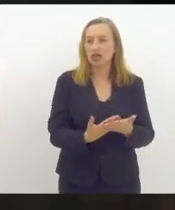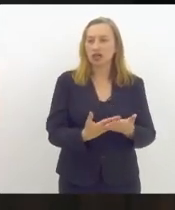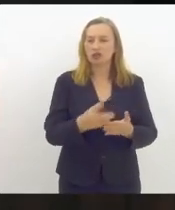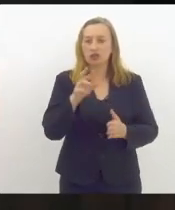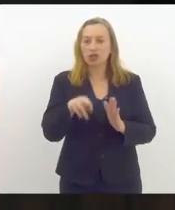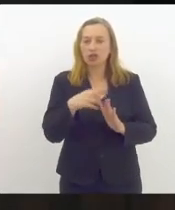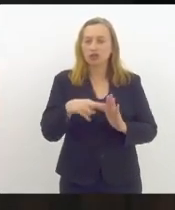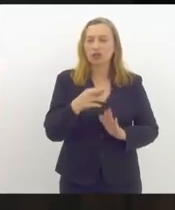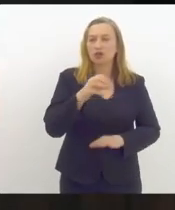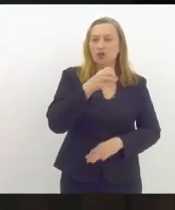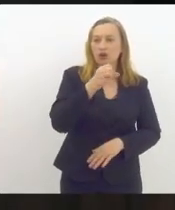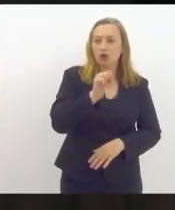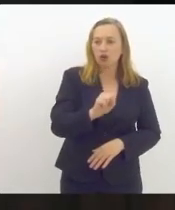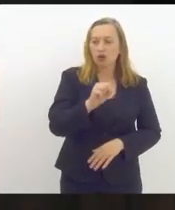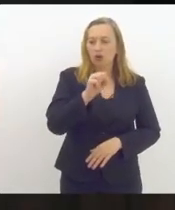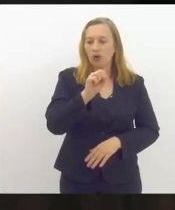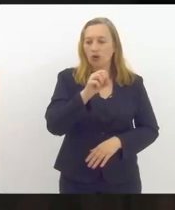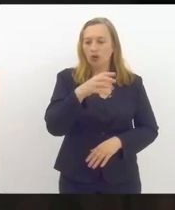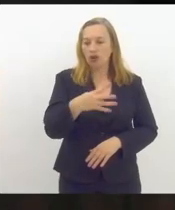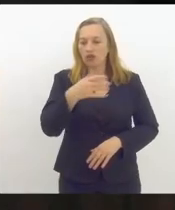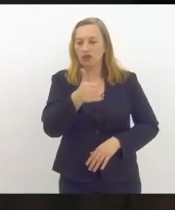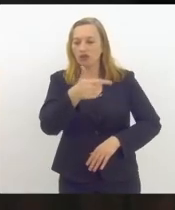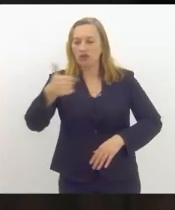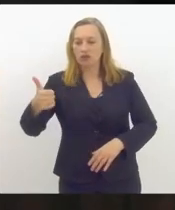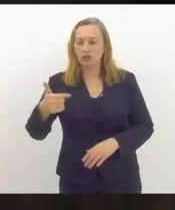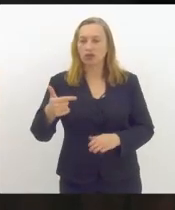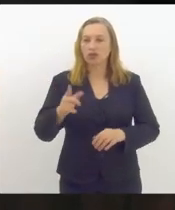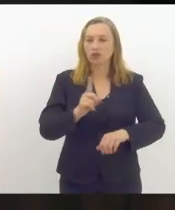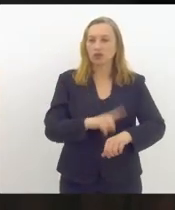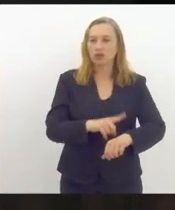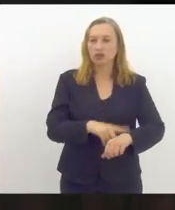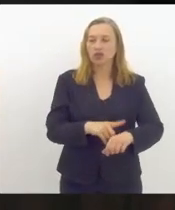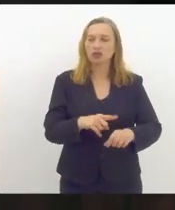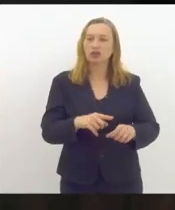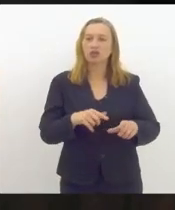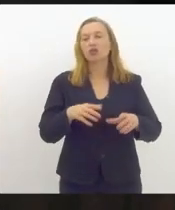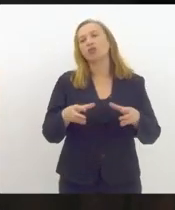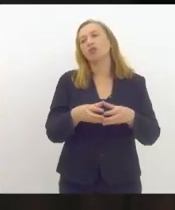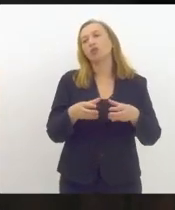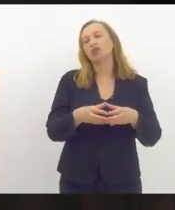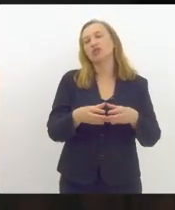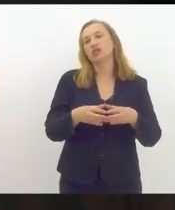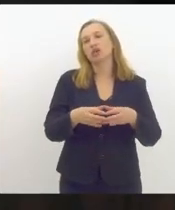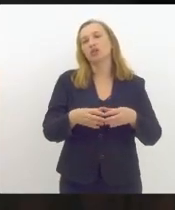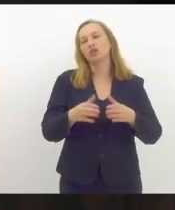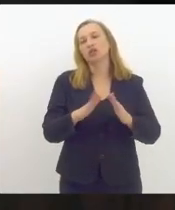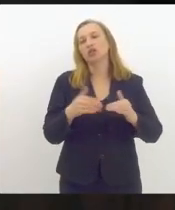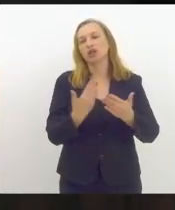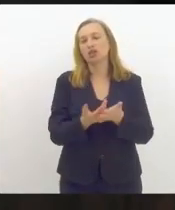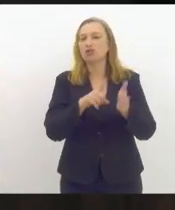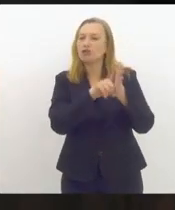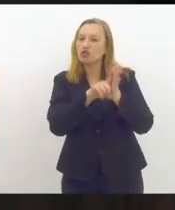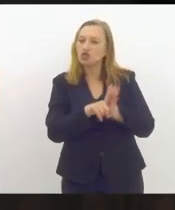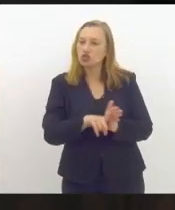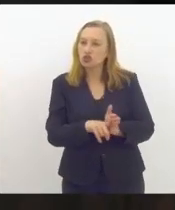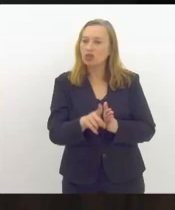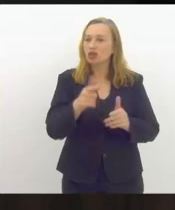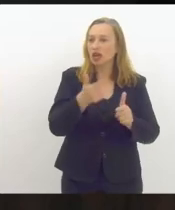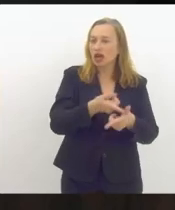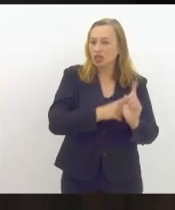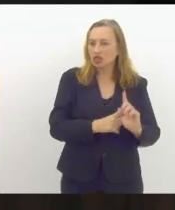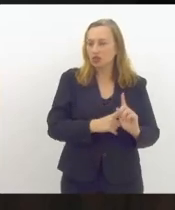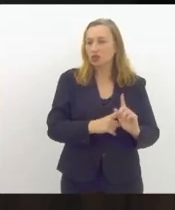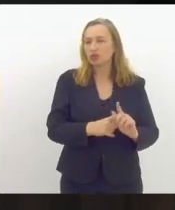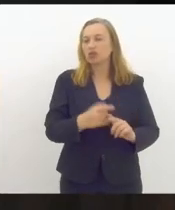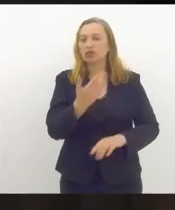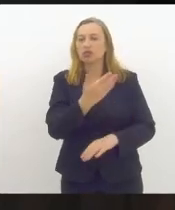resolução 848 2022 de solicitar a prorrogação do prazo funcionamento da comissão parlamentar de inquérito destinada a investigar o crescimento da dívida